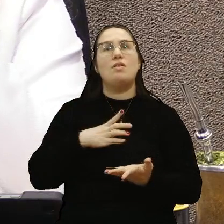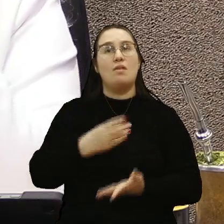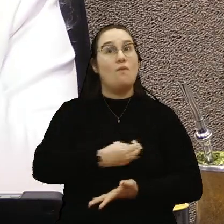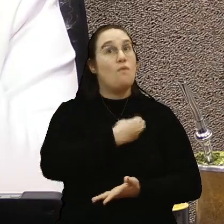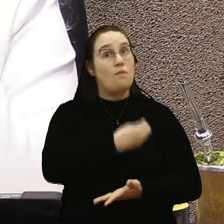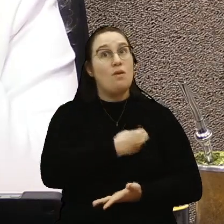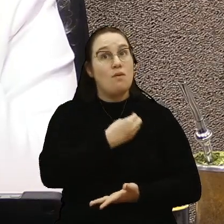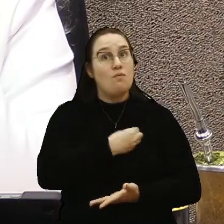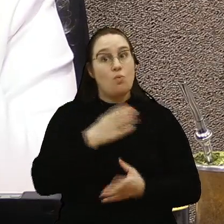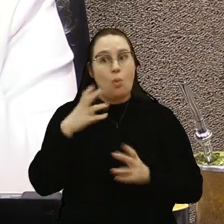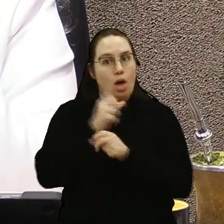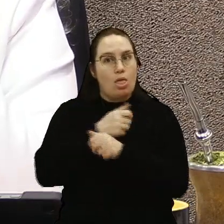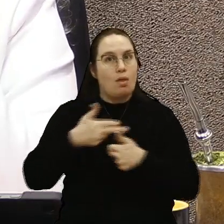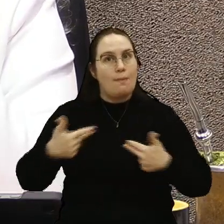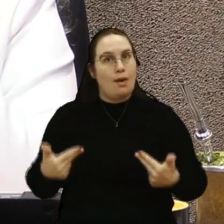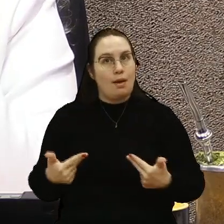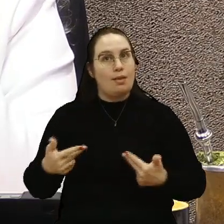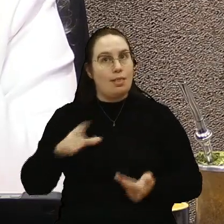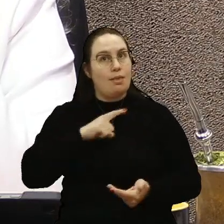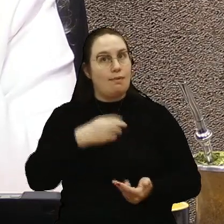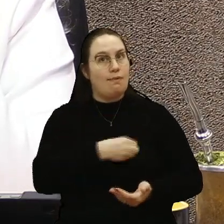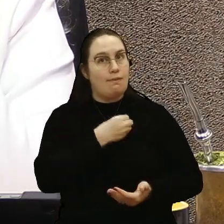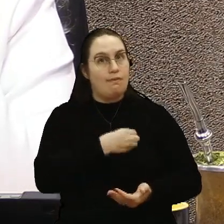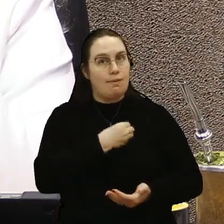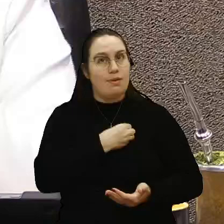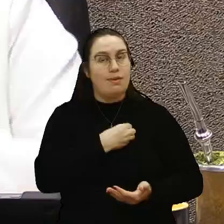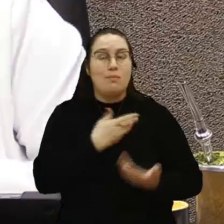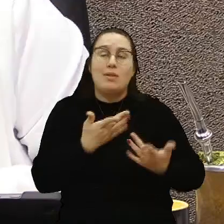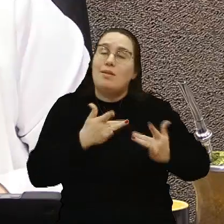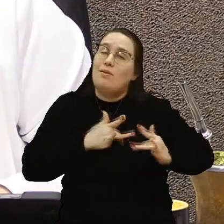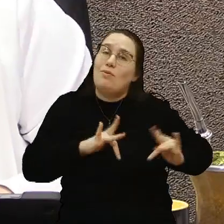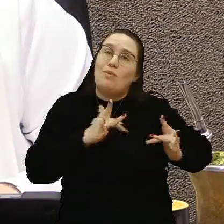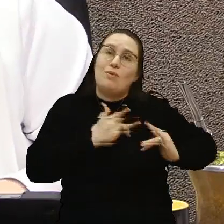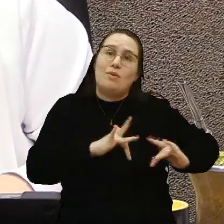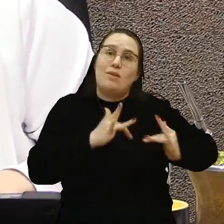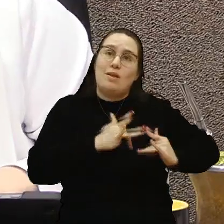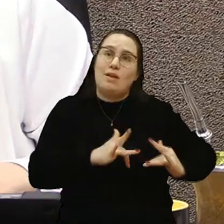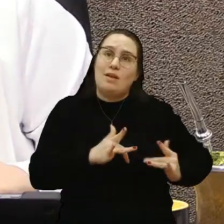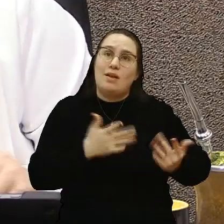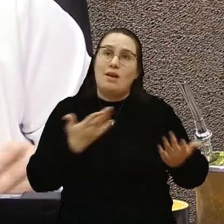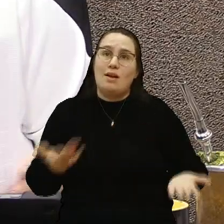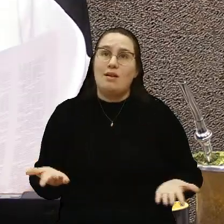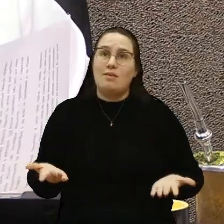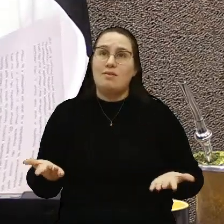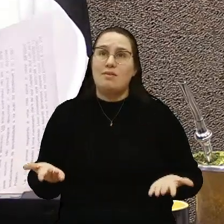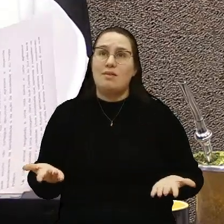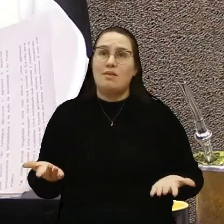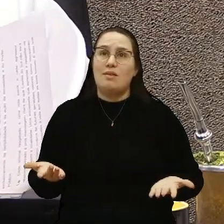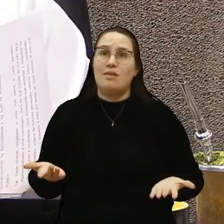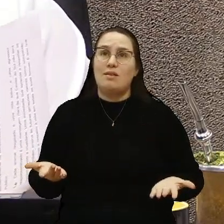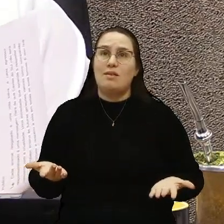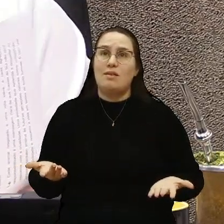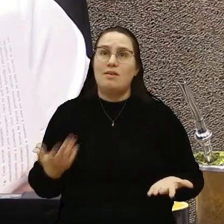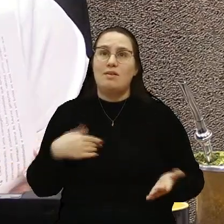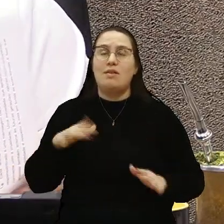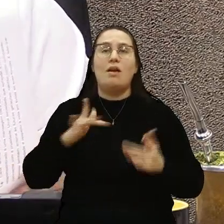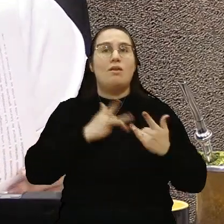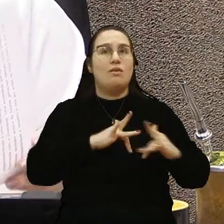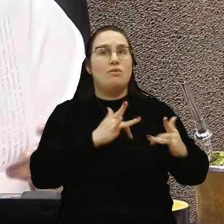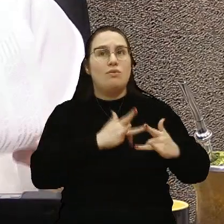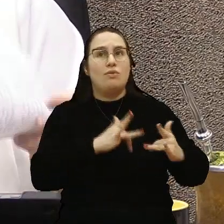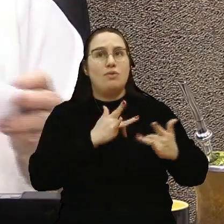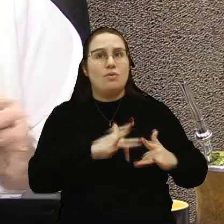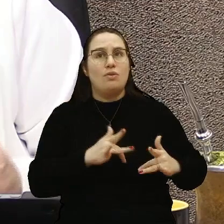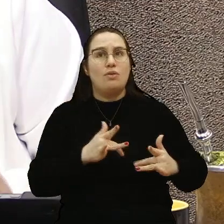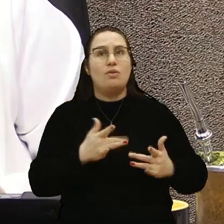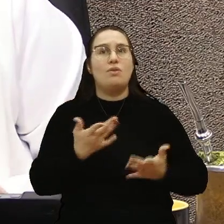né? E mais que tudo, vulneráveis, né? A gente fala aqui tanto em vulnerabilidade disso, vulnerabilidade daquilo,